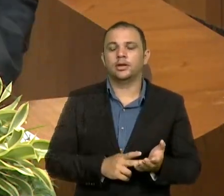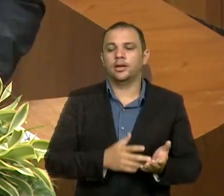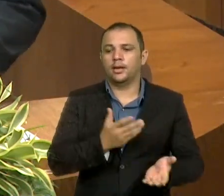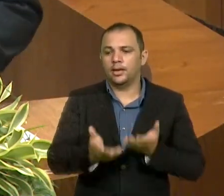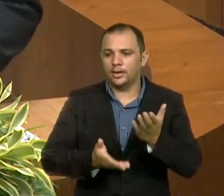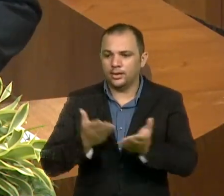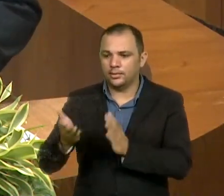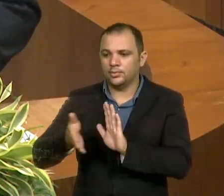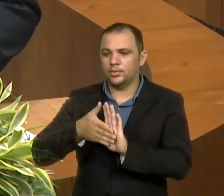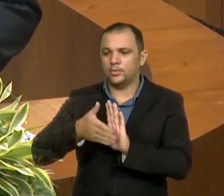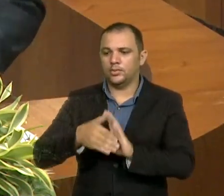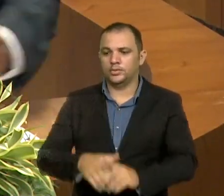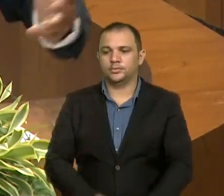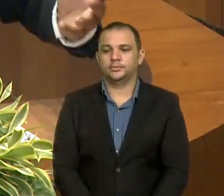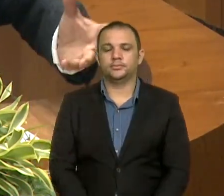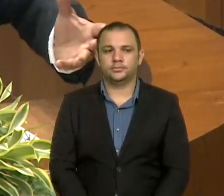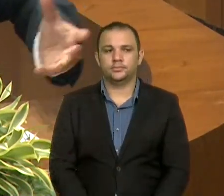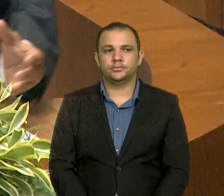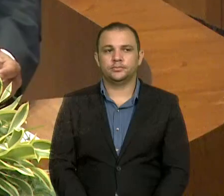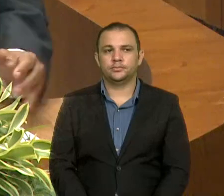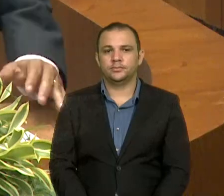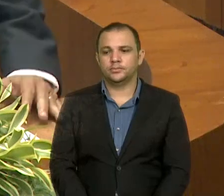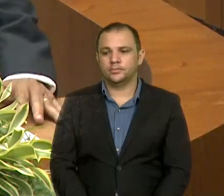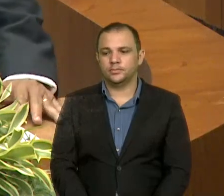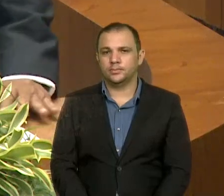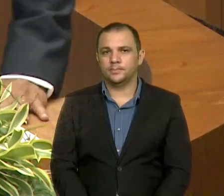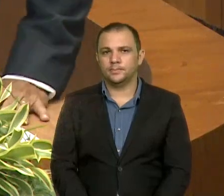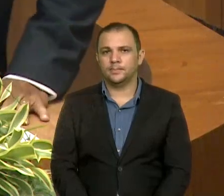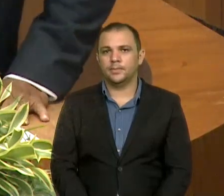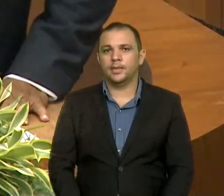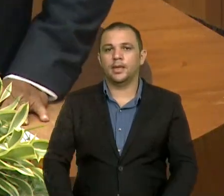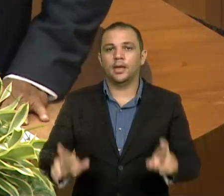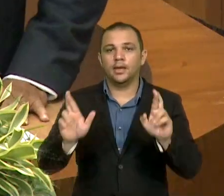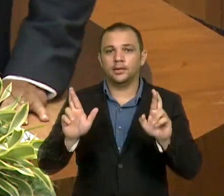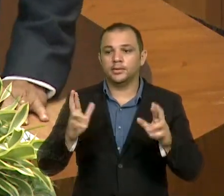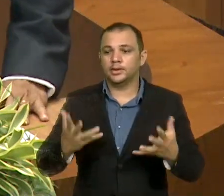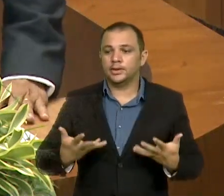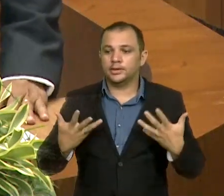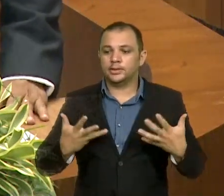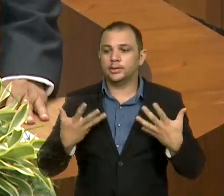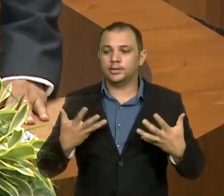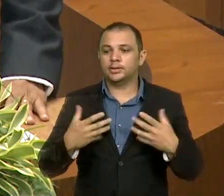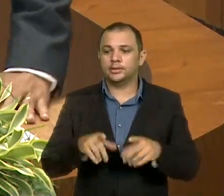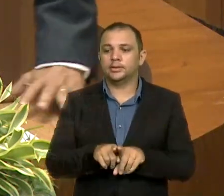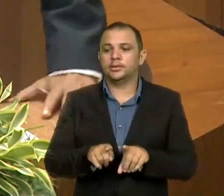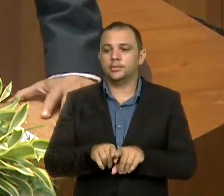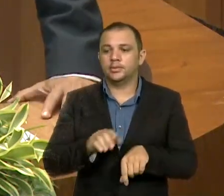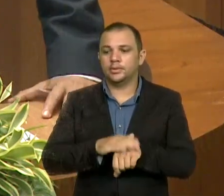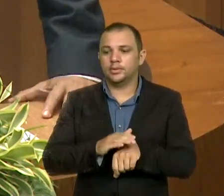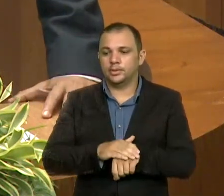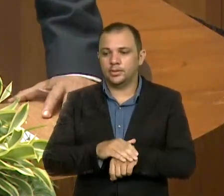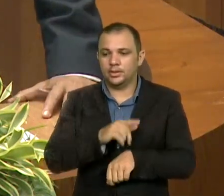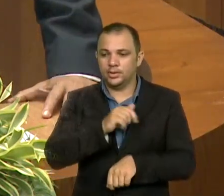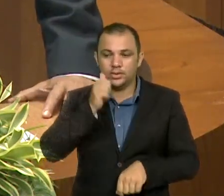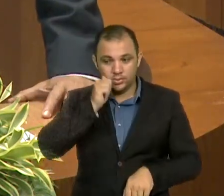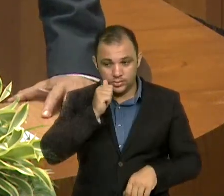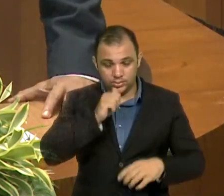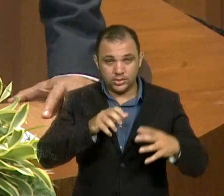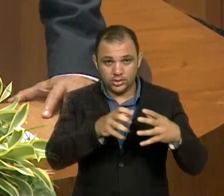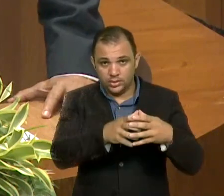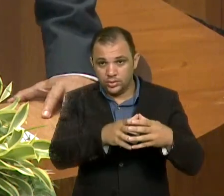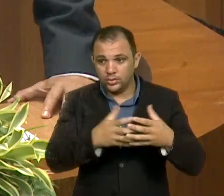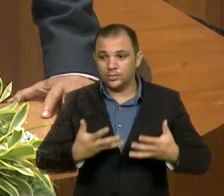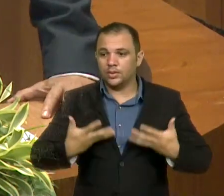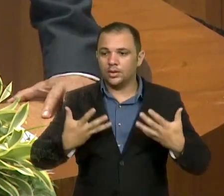suas pautas. A esperança, a alegria, o entusiasmo que movimentava essas mulheres